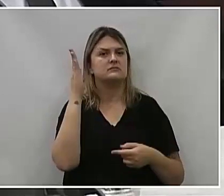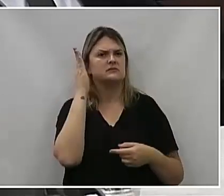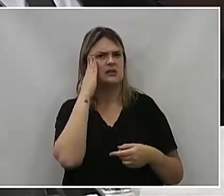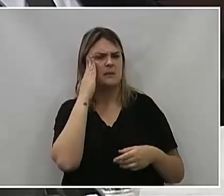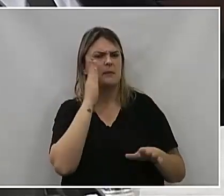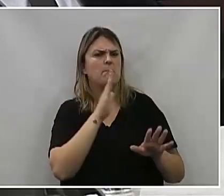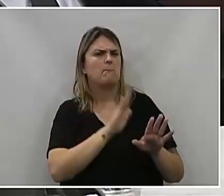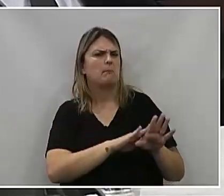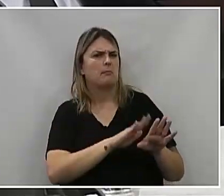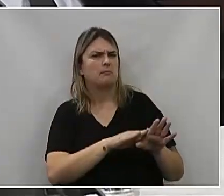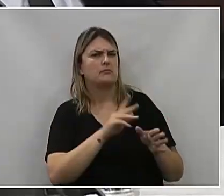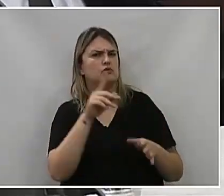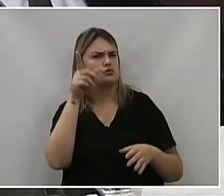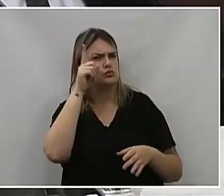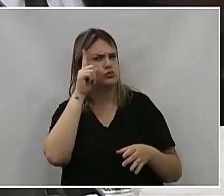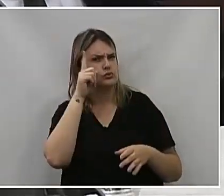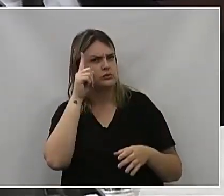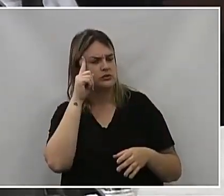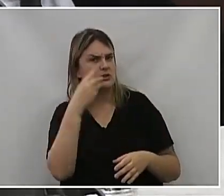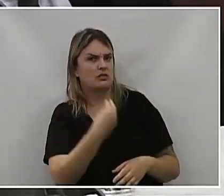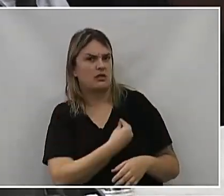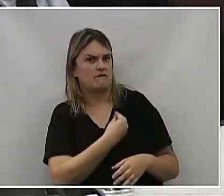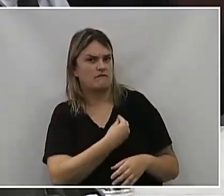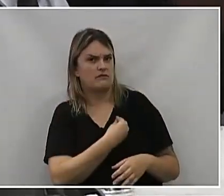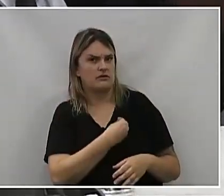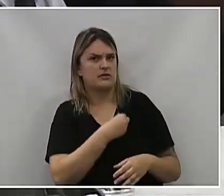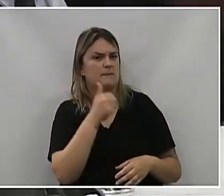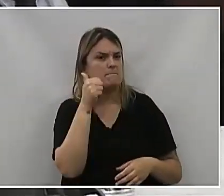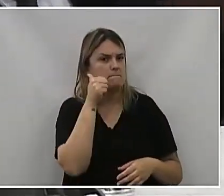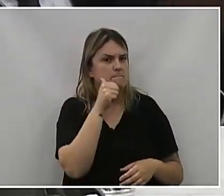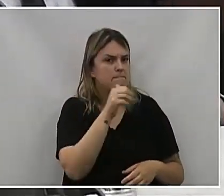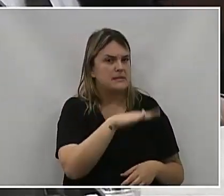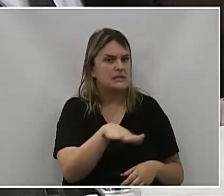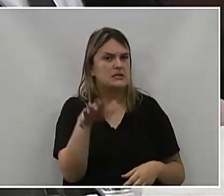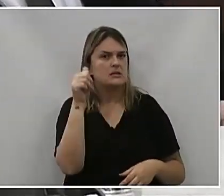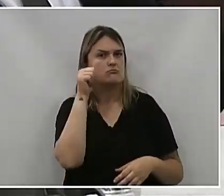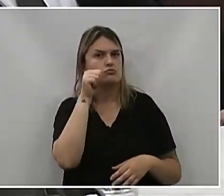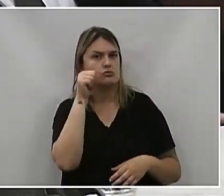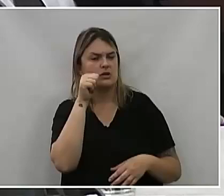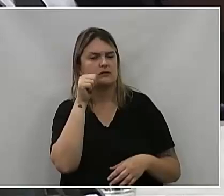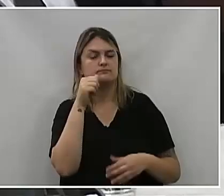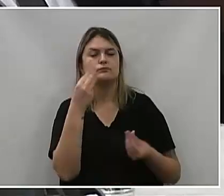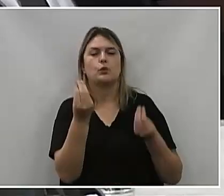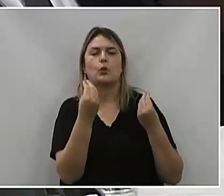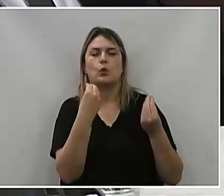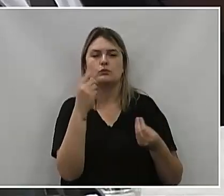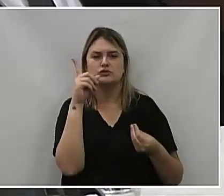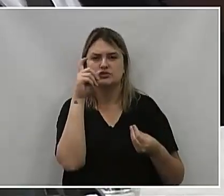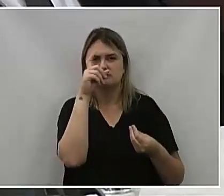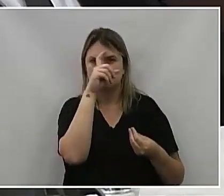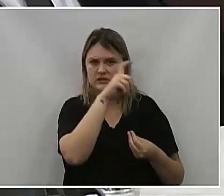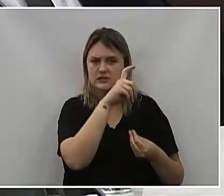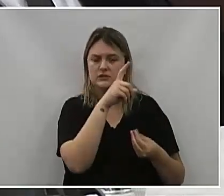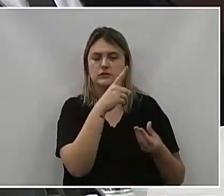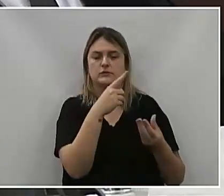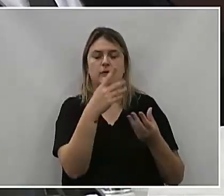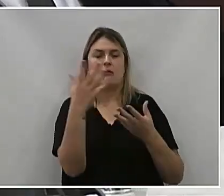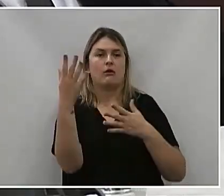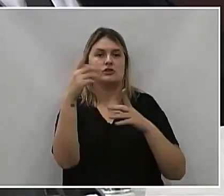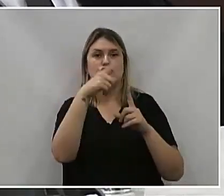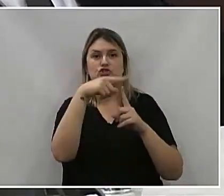que na prática, no dia a dia e na vida de muitas meninas e mulheres, a dificuldade de lidar com todas